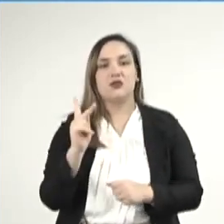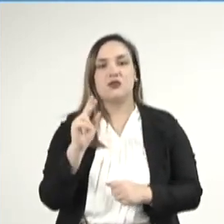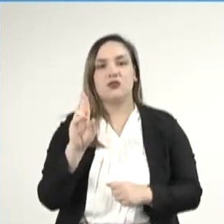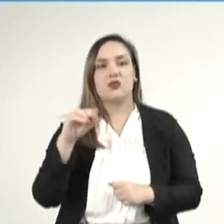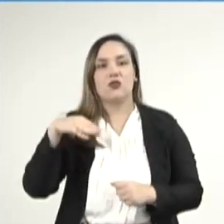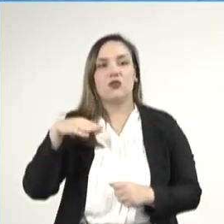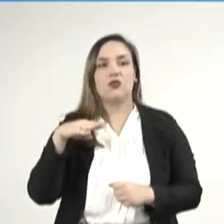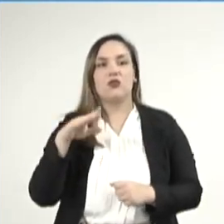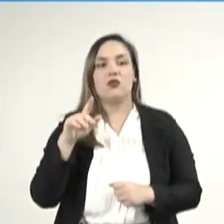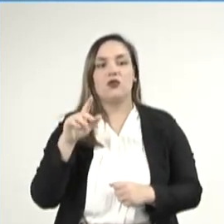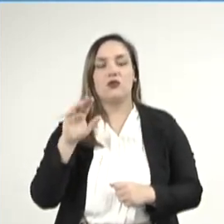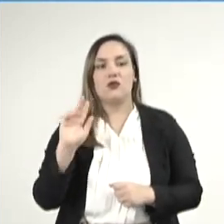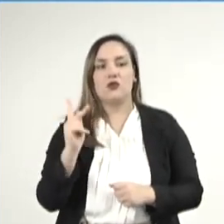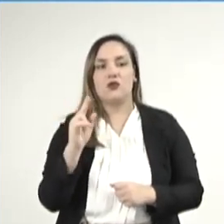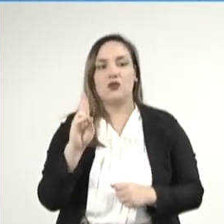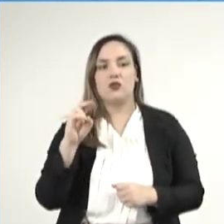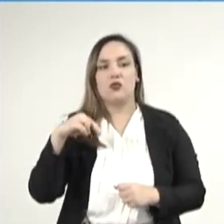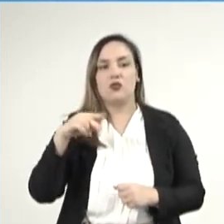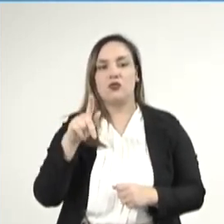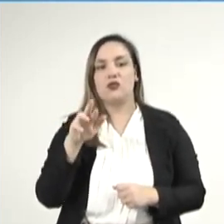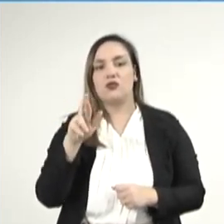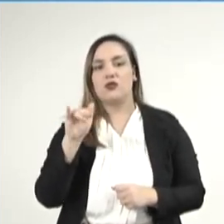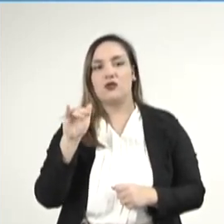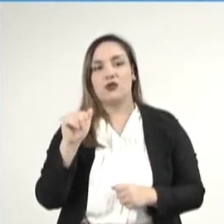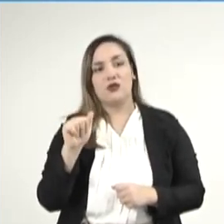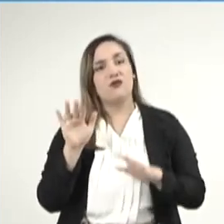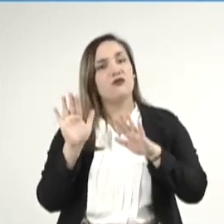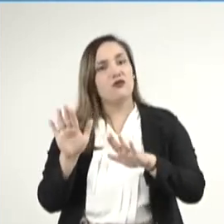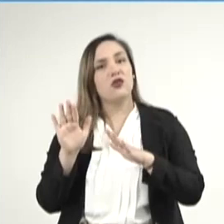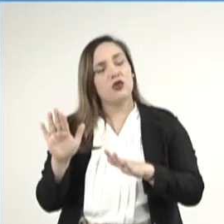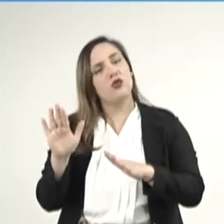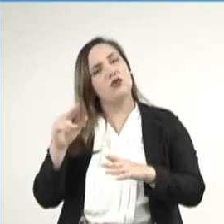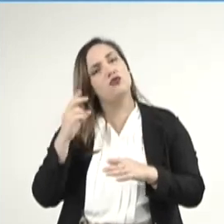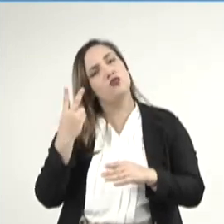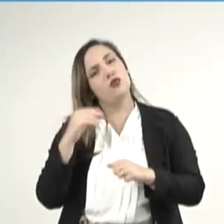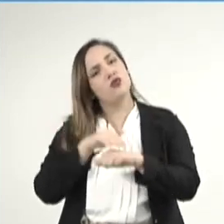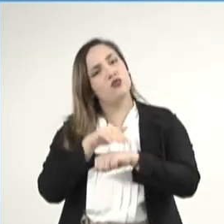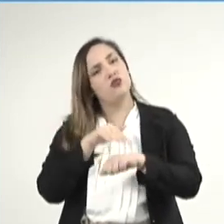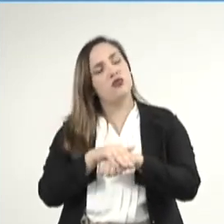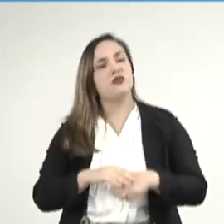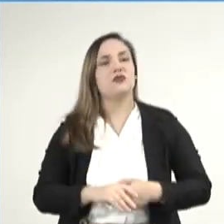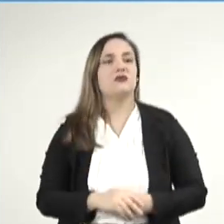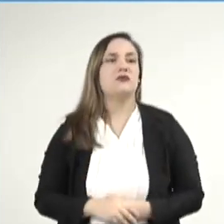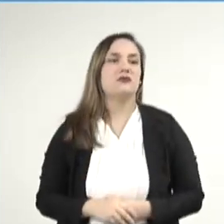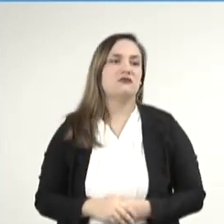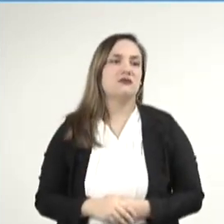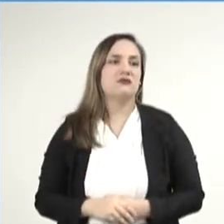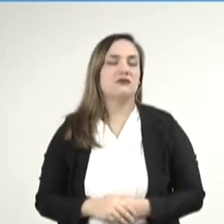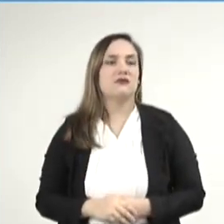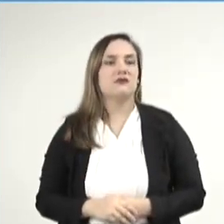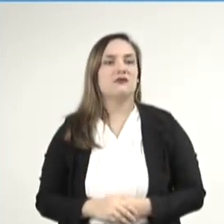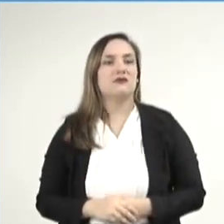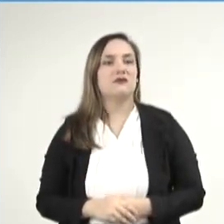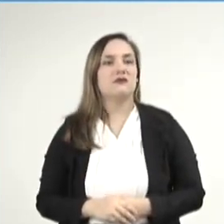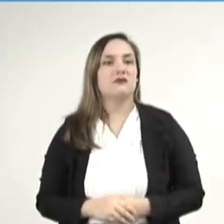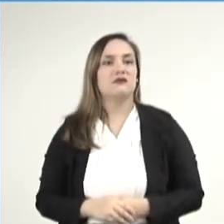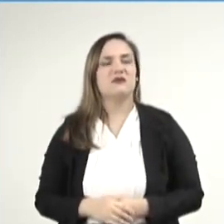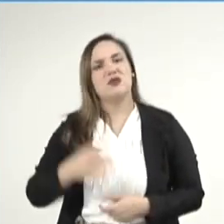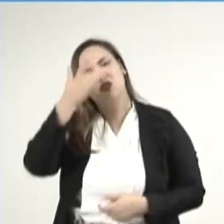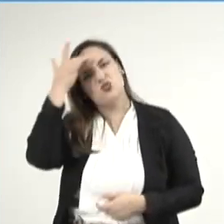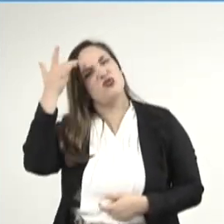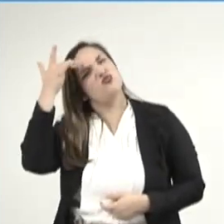2 noites, dormiu lá 2 noites. E esse fato estava aí desconhecido até